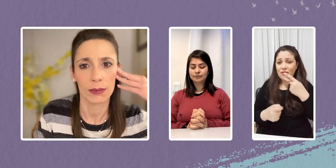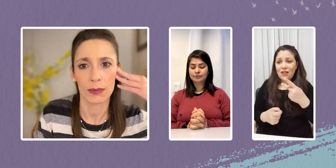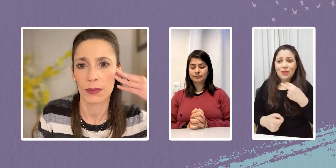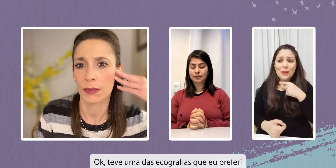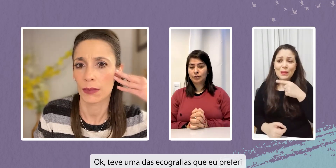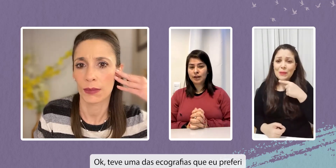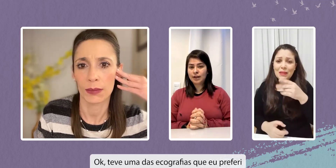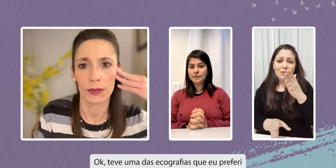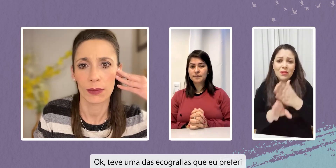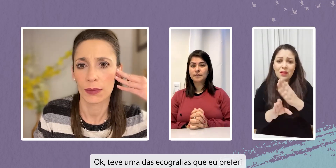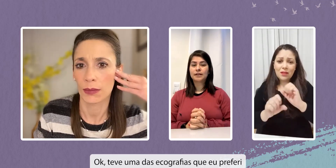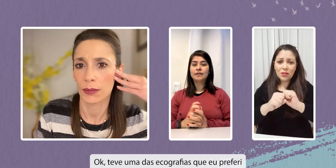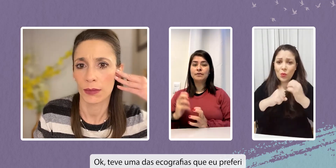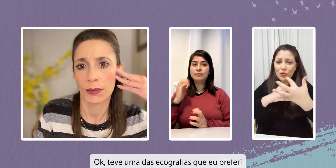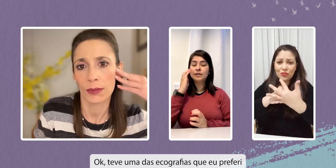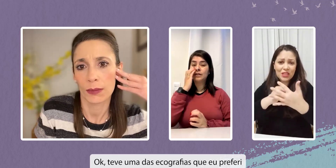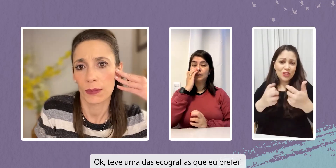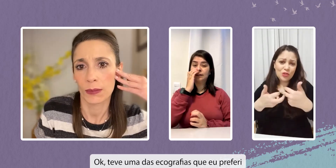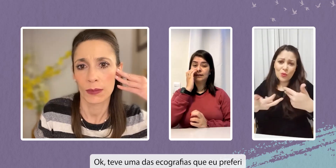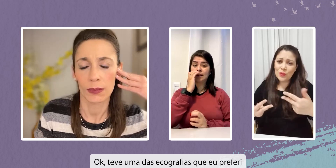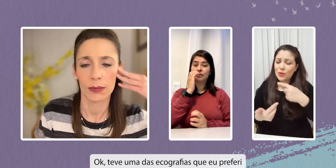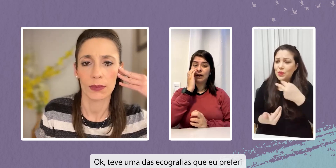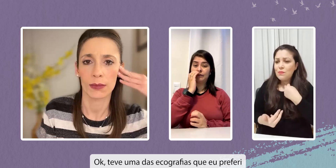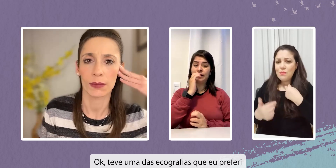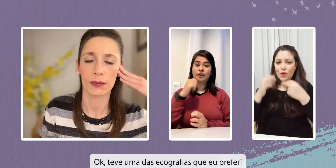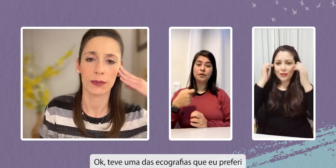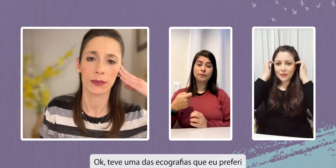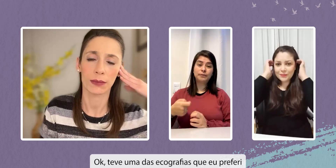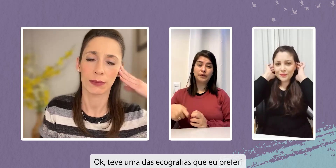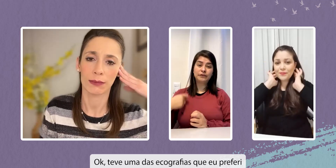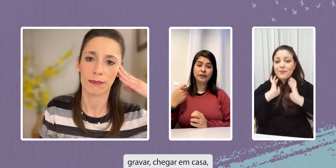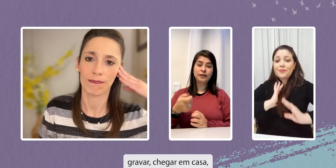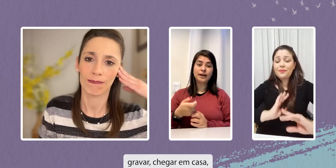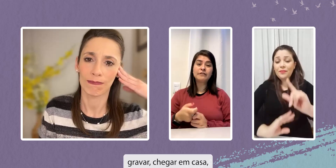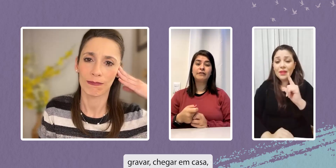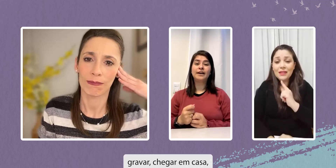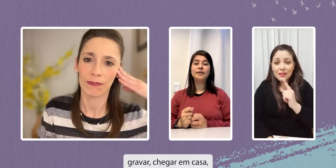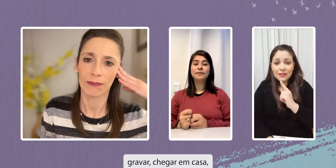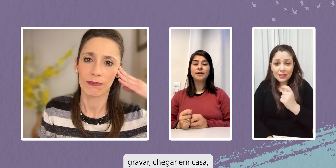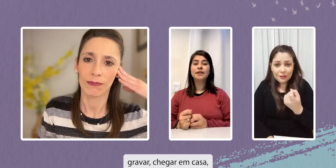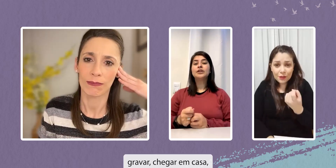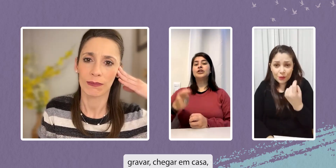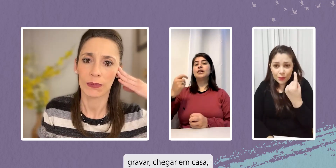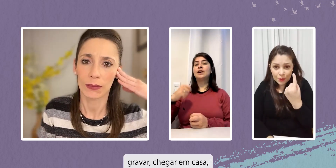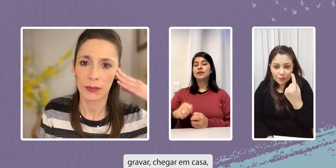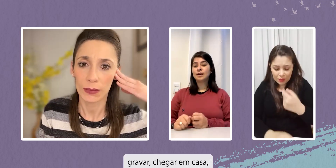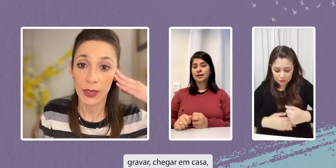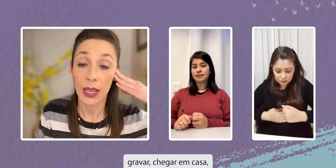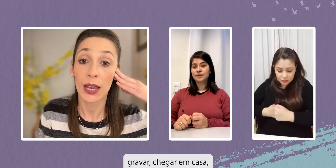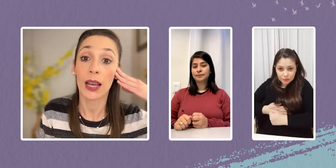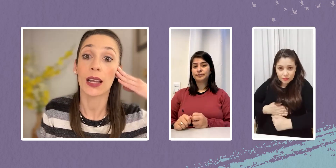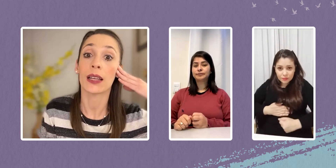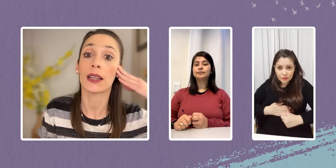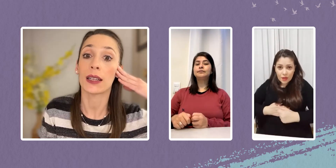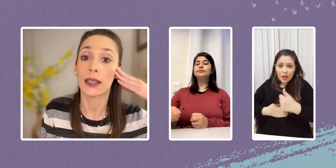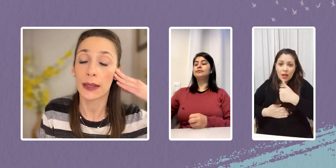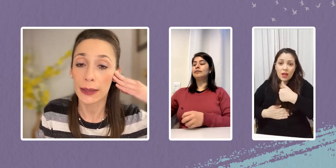né? Ok. Teve uma das ecografias que eu preferi gravar, chegar em